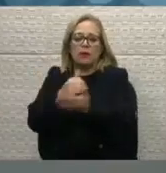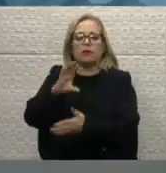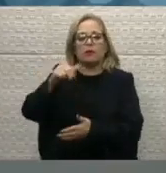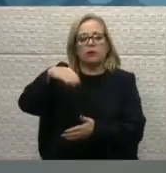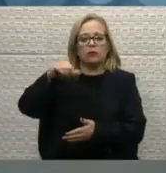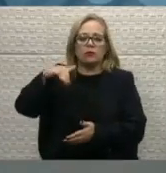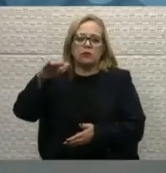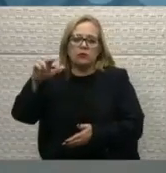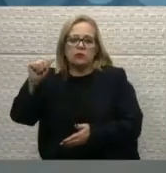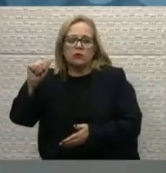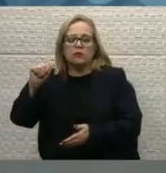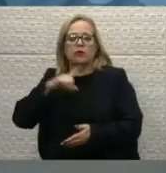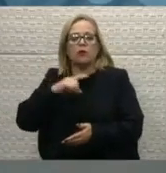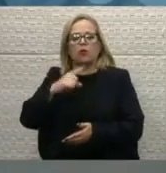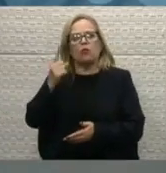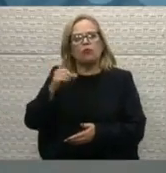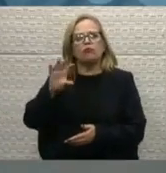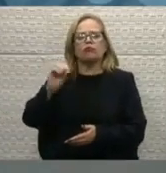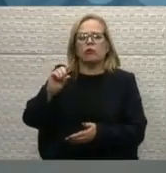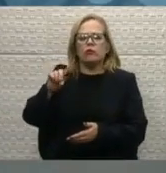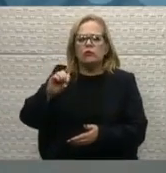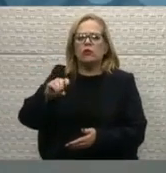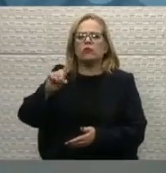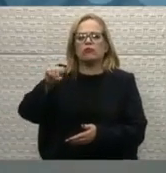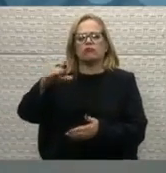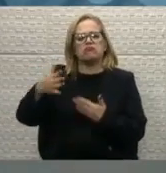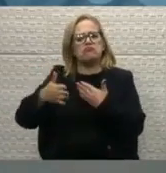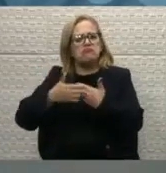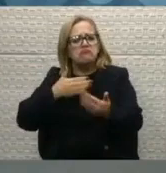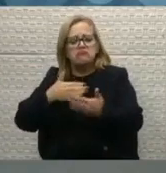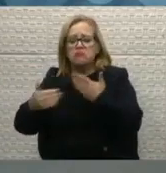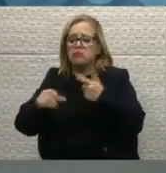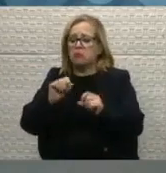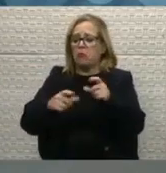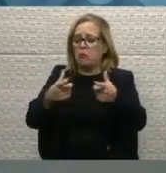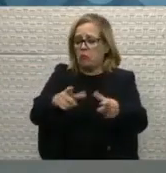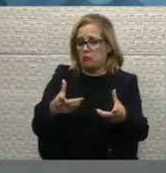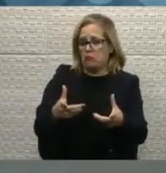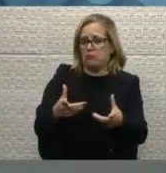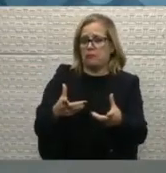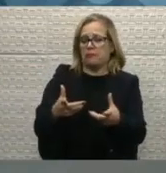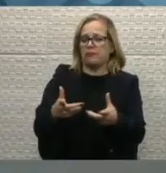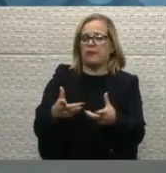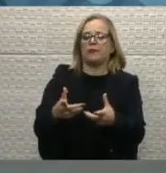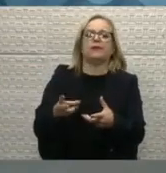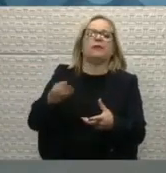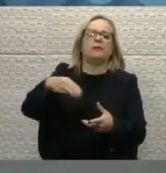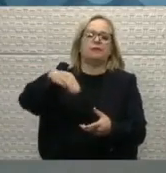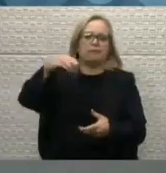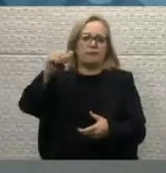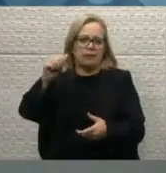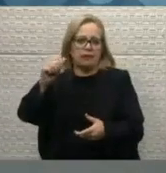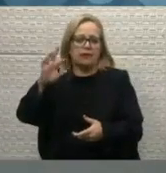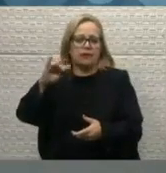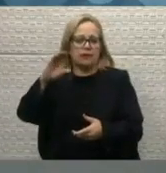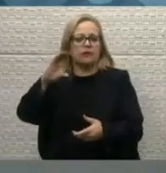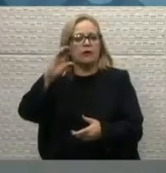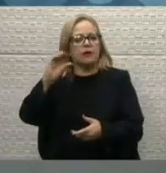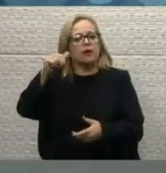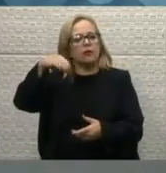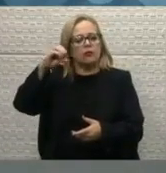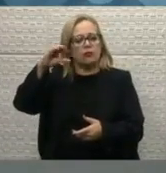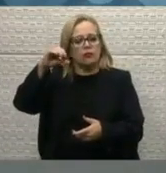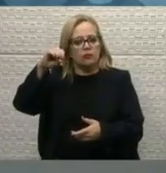canônica. Aqueles vetores 1, 0, 0, 1, dependendo do tipo de espaço. Então, a matriz canônica, ela deriva da